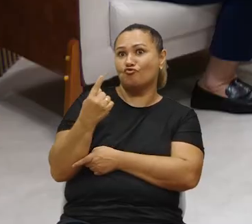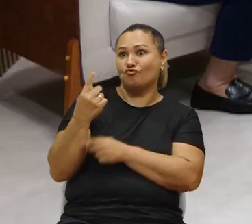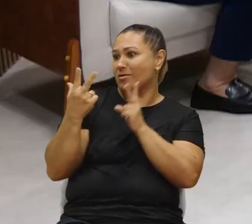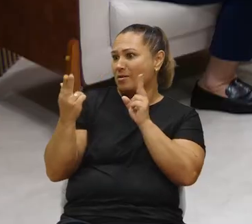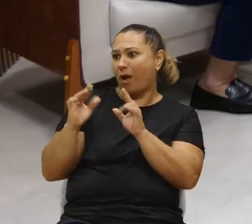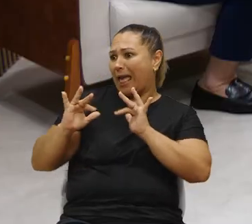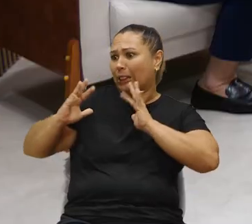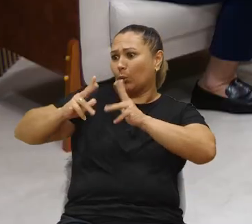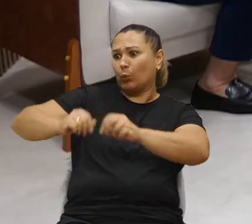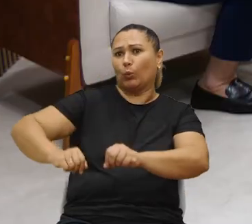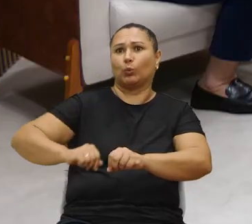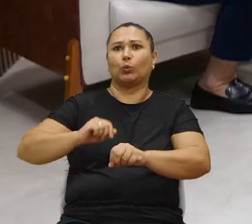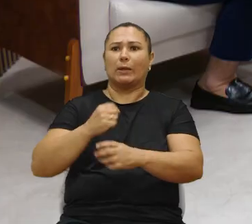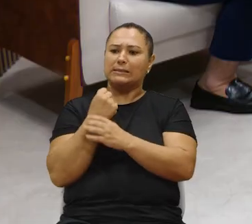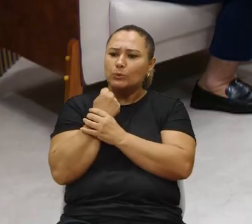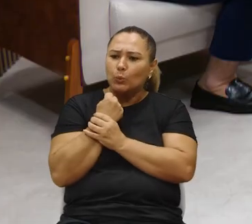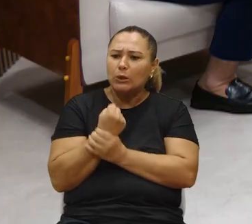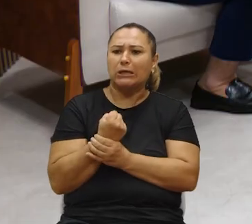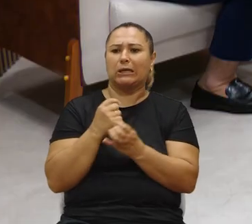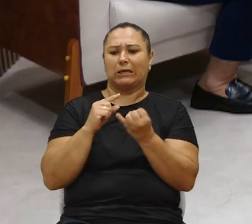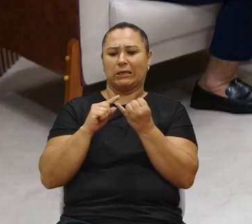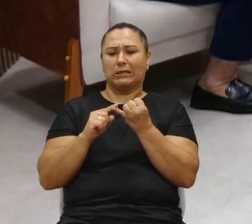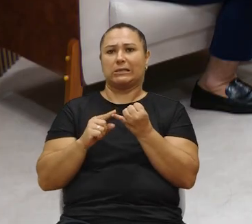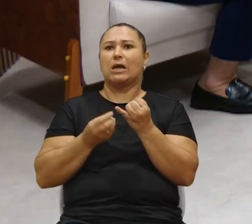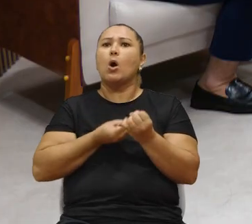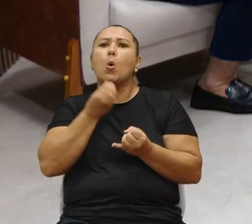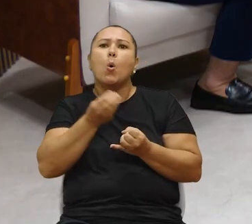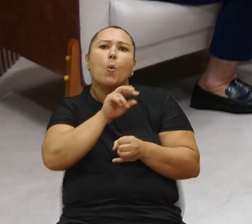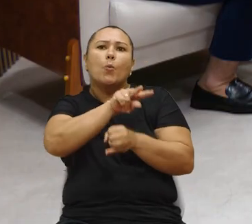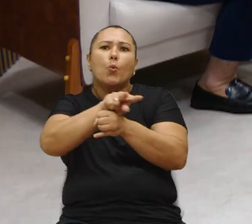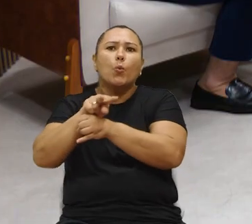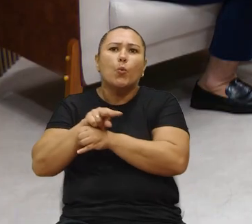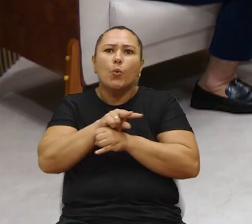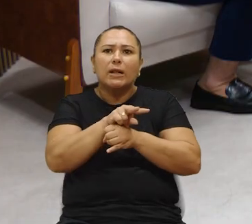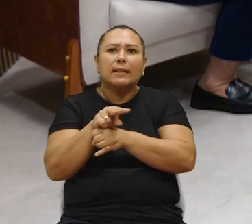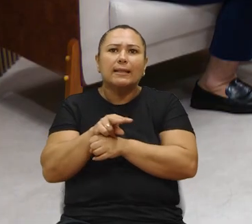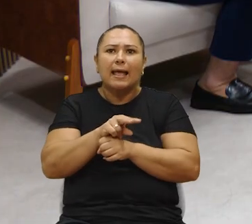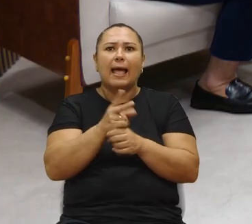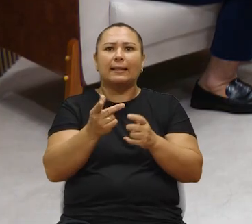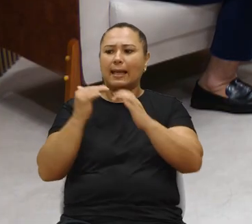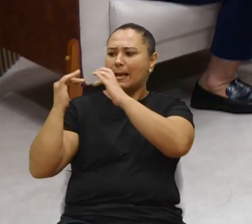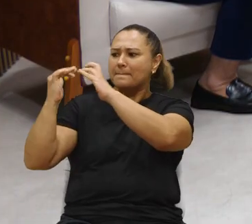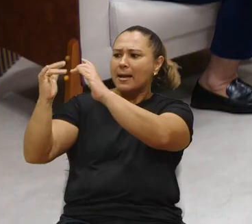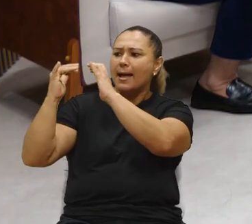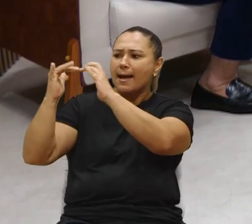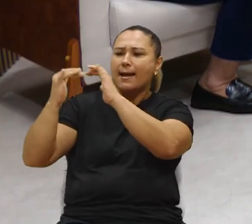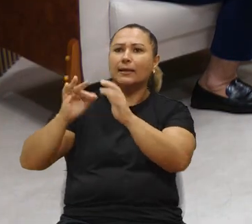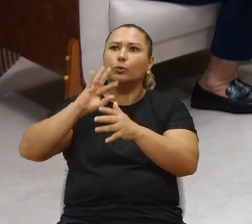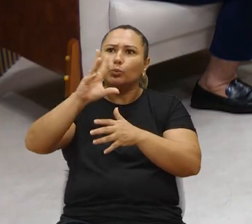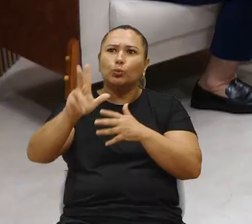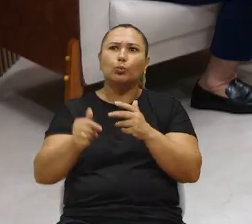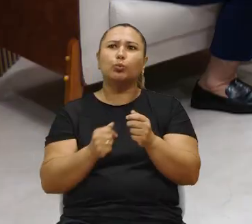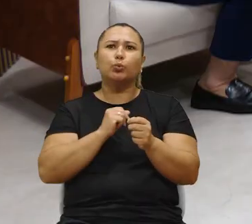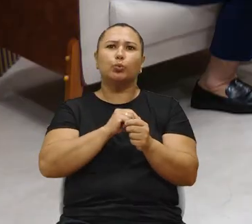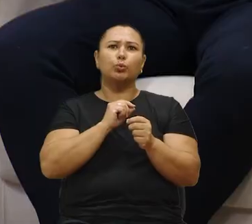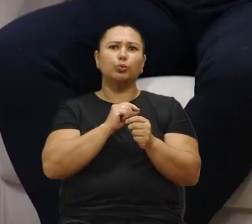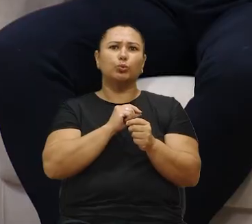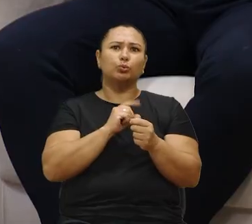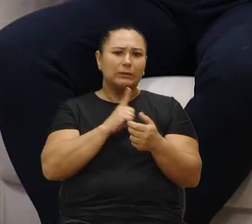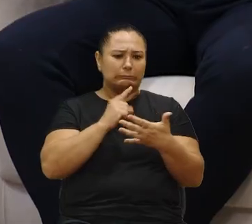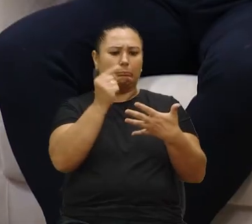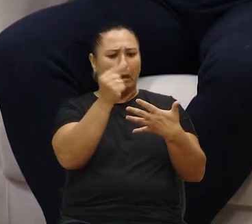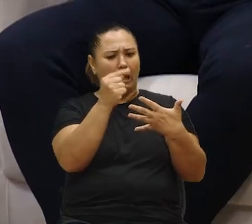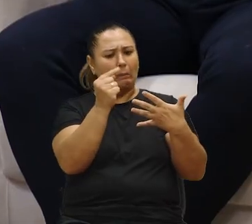Como tu falou, não é só, né, tem a questão de segurança, como estão sendo cuidados, né, as máquinas, tem toda uma